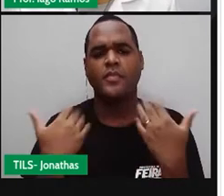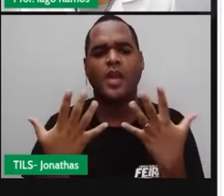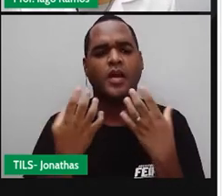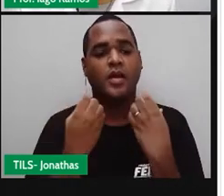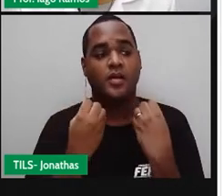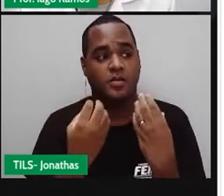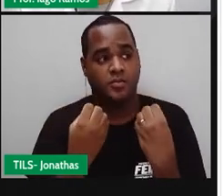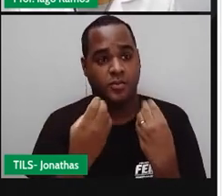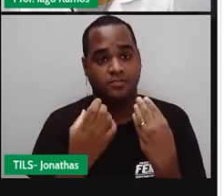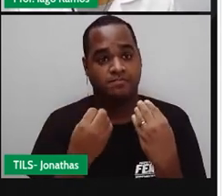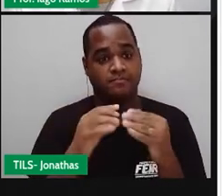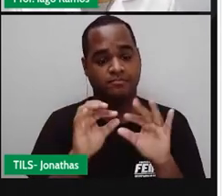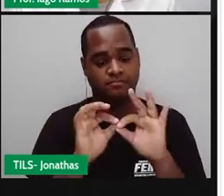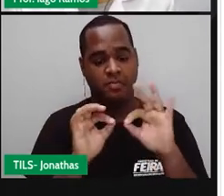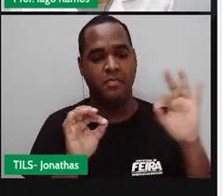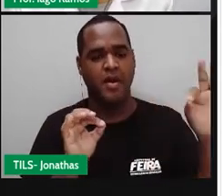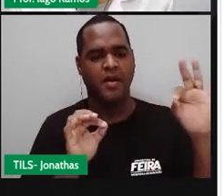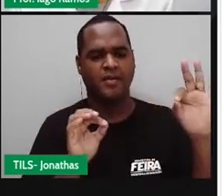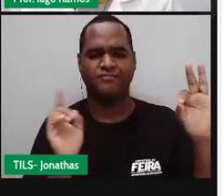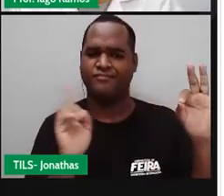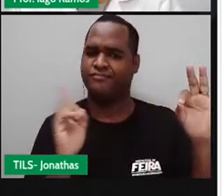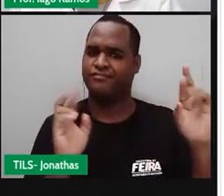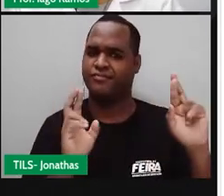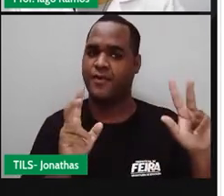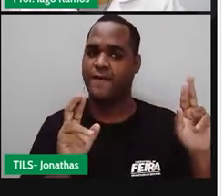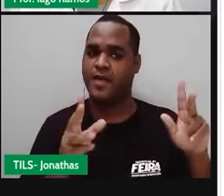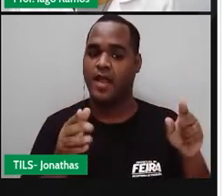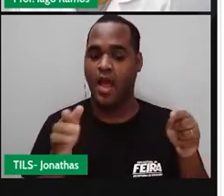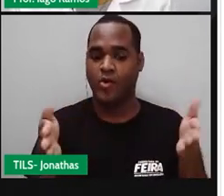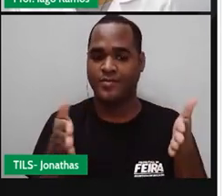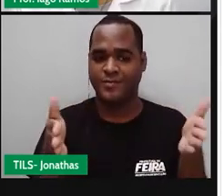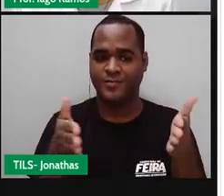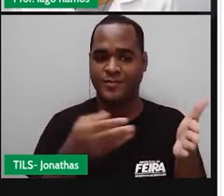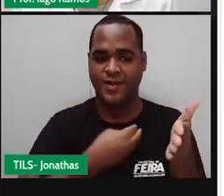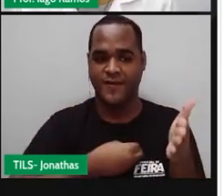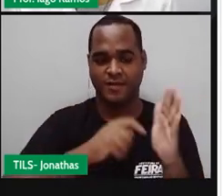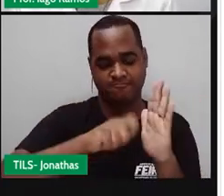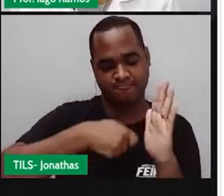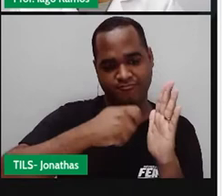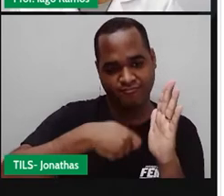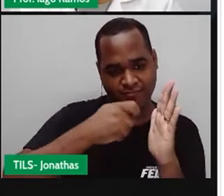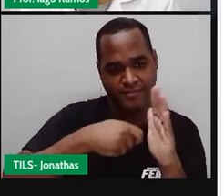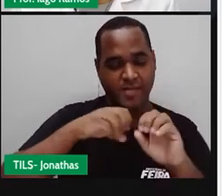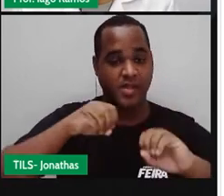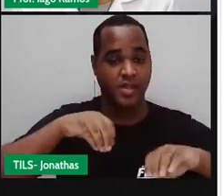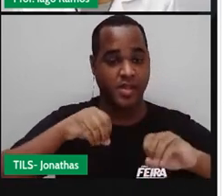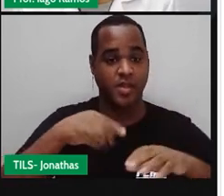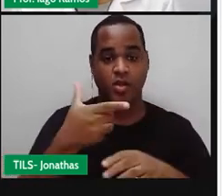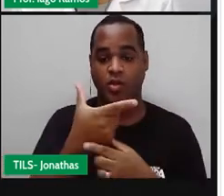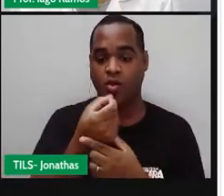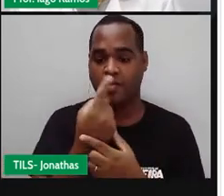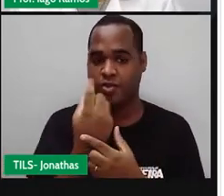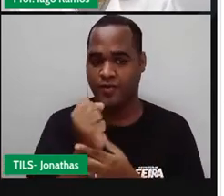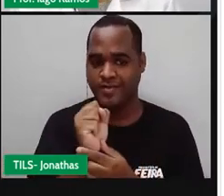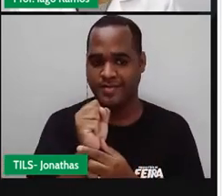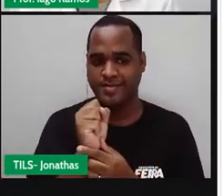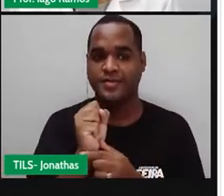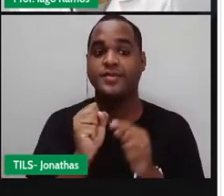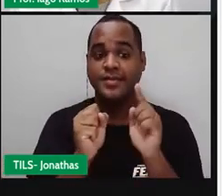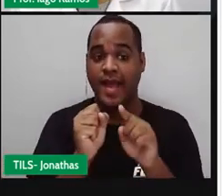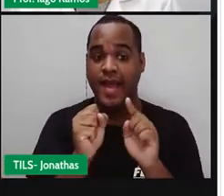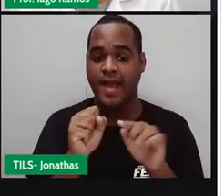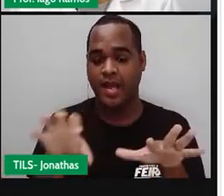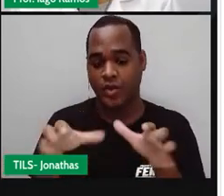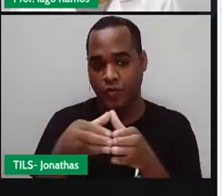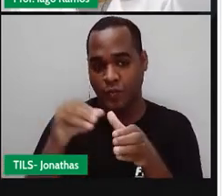não muito distante né Desse período que nós estamos gravando a aula em 2018 a